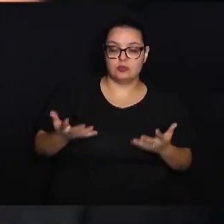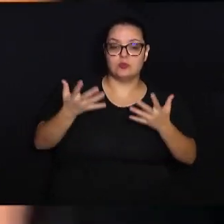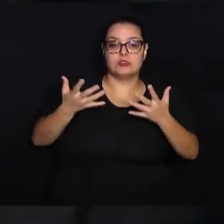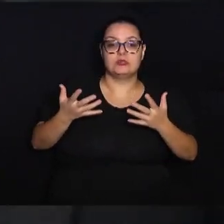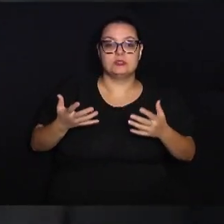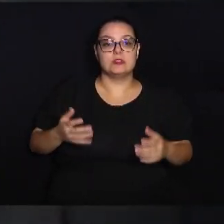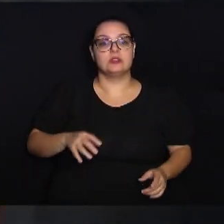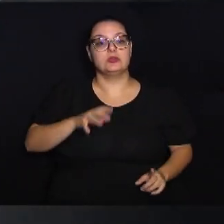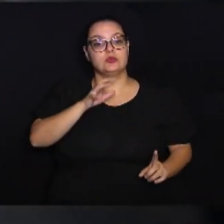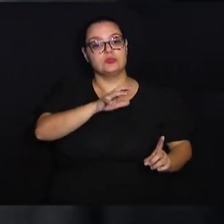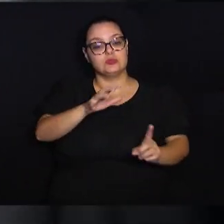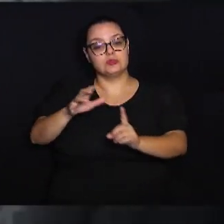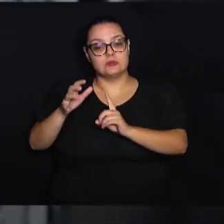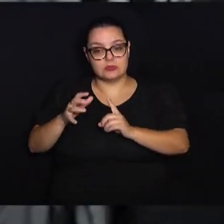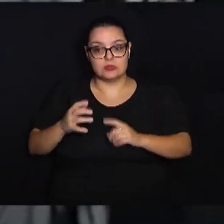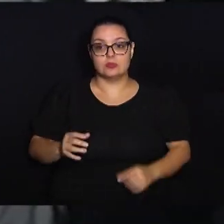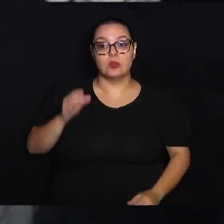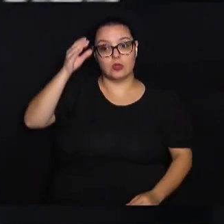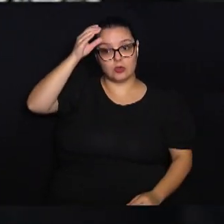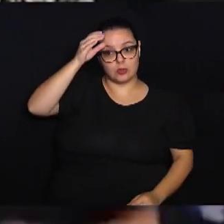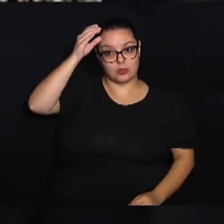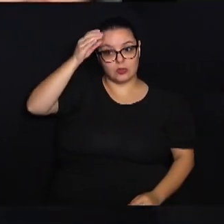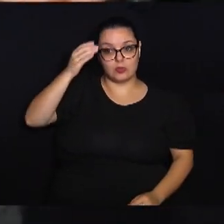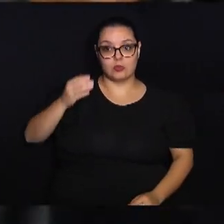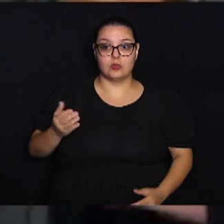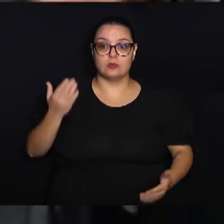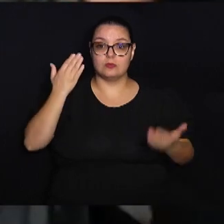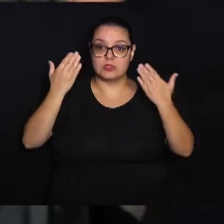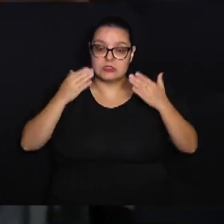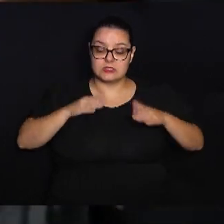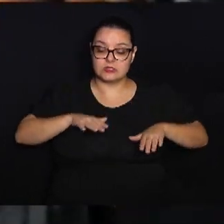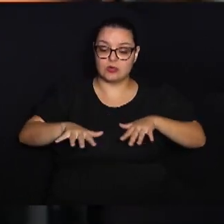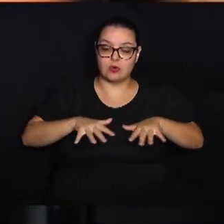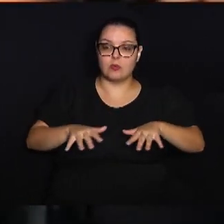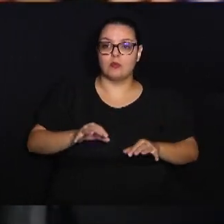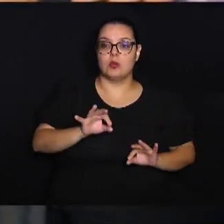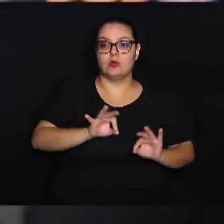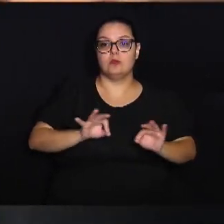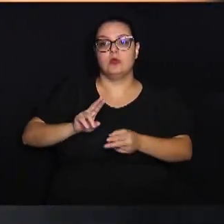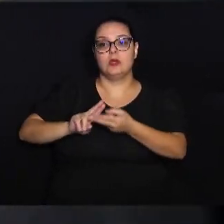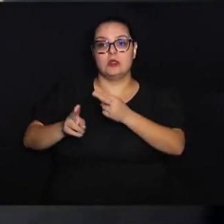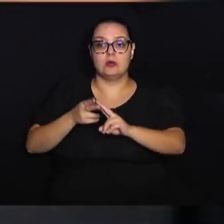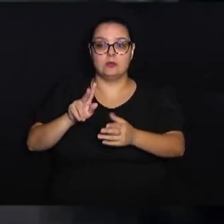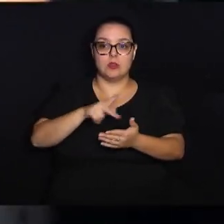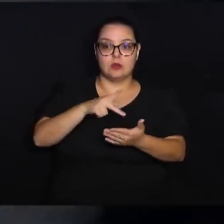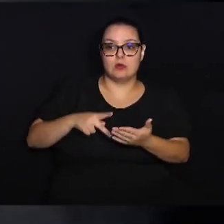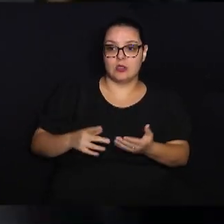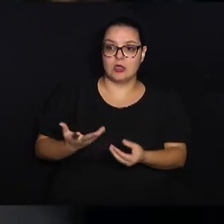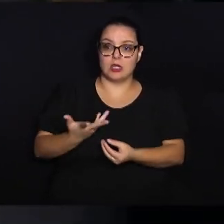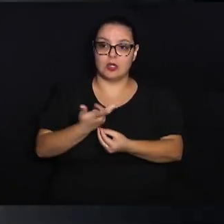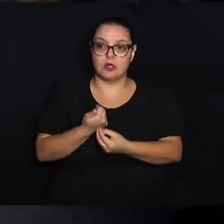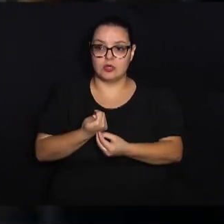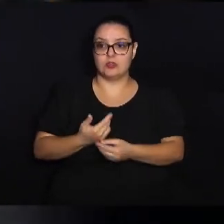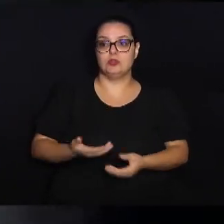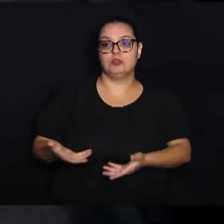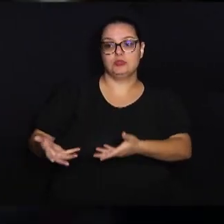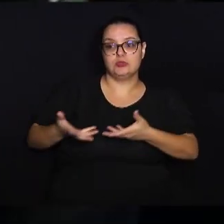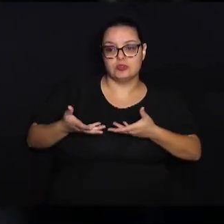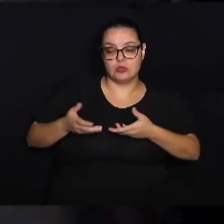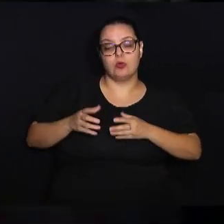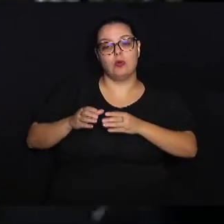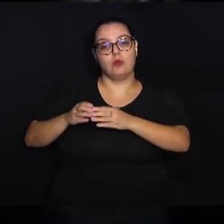pela realização da tradicional festa junina. São 5 anos que a festividade acontece no pátio da comunidade São